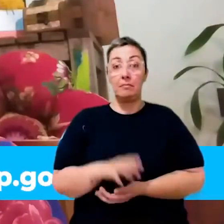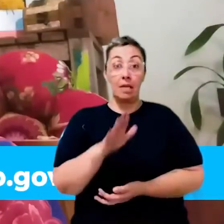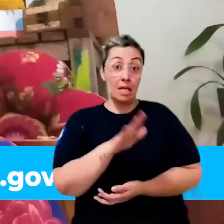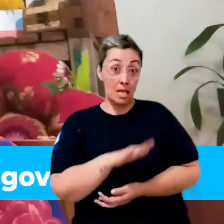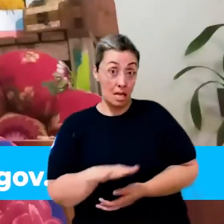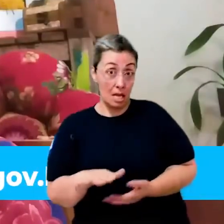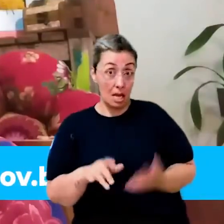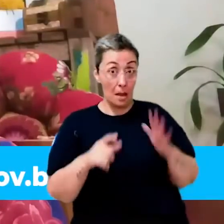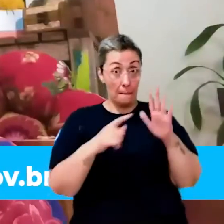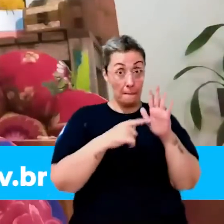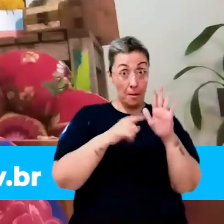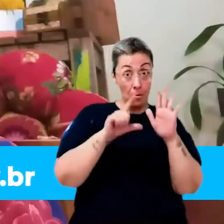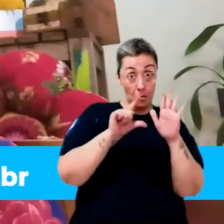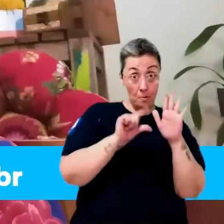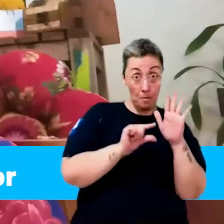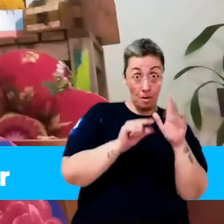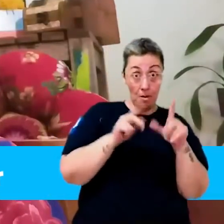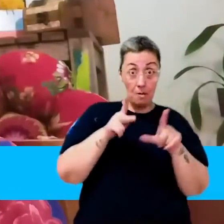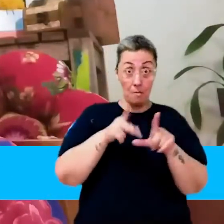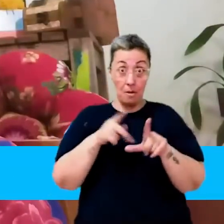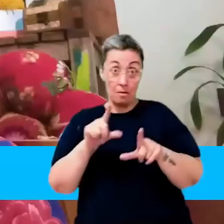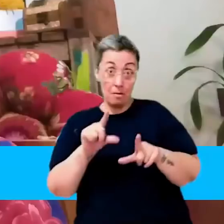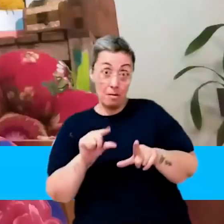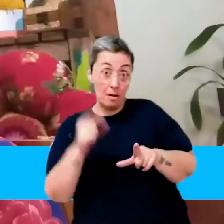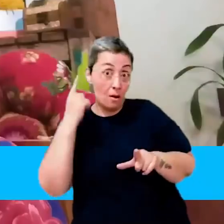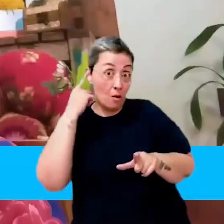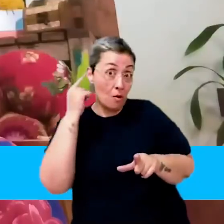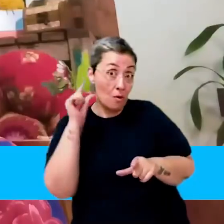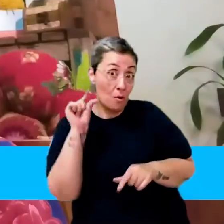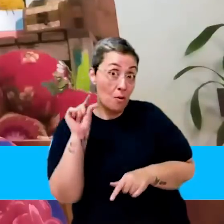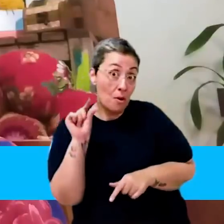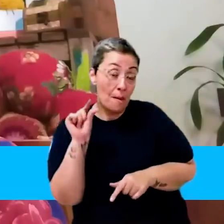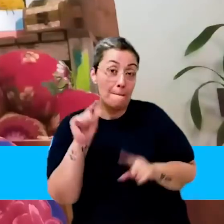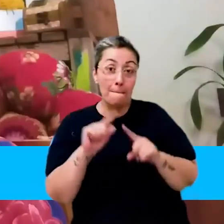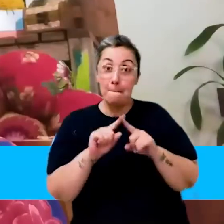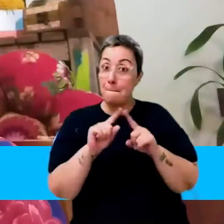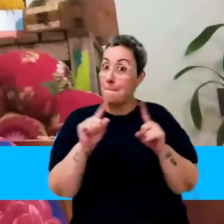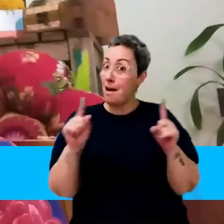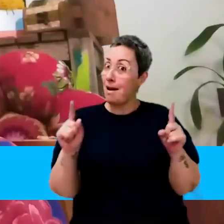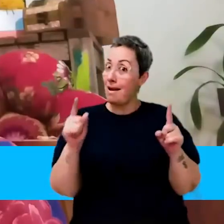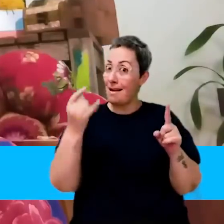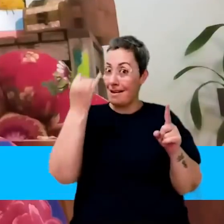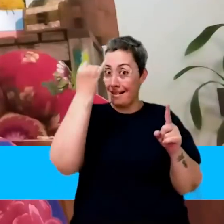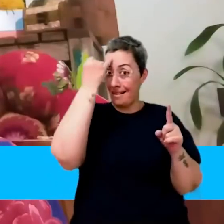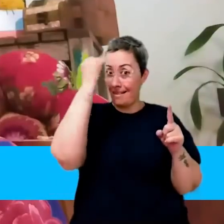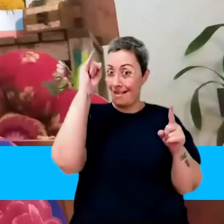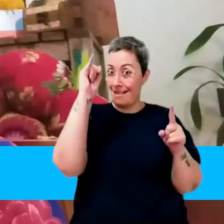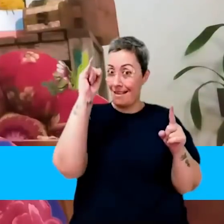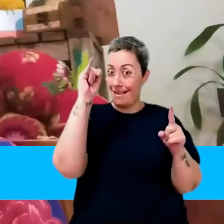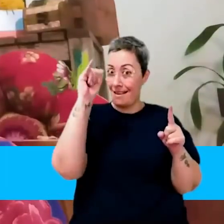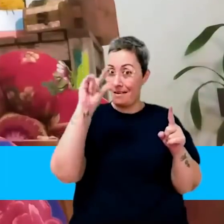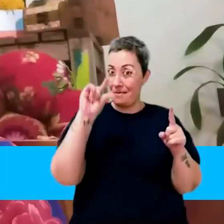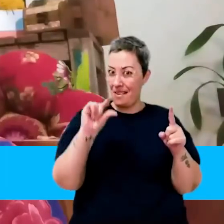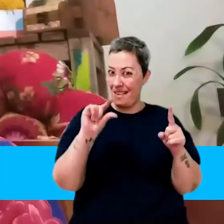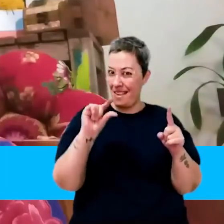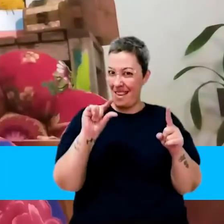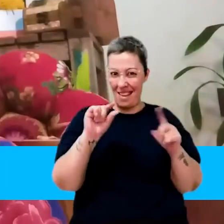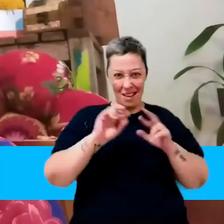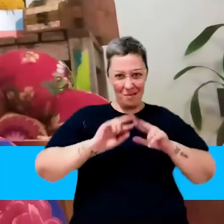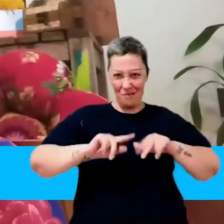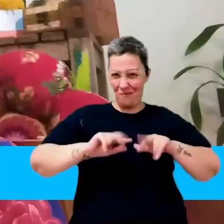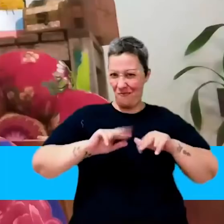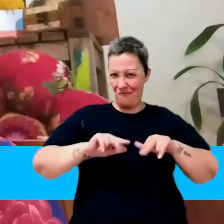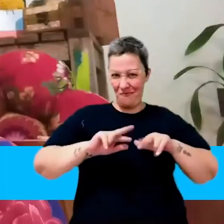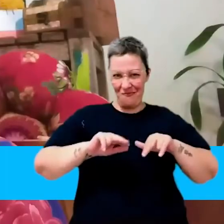Criança tem mãos pequenas, pés pequenos e orelhas pequenas, mas nem por isso tem ideias